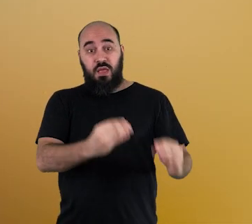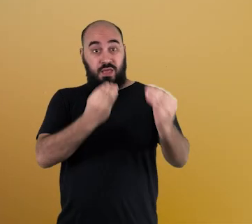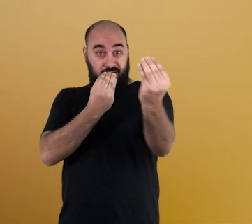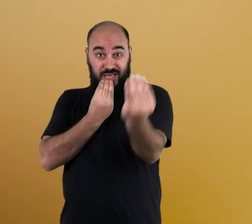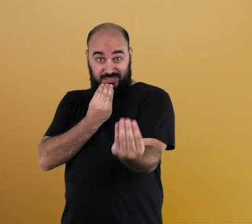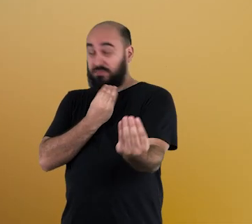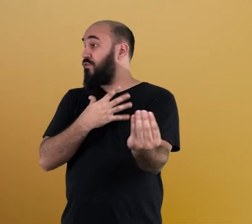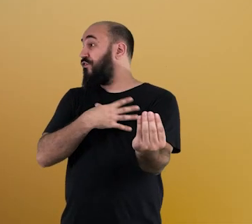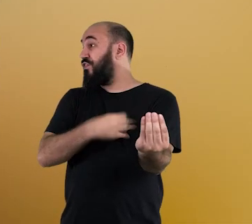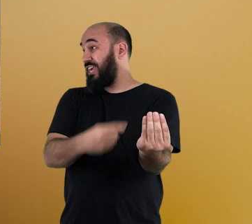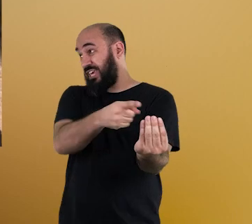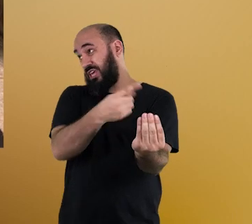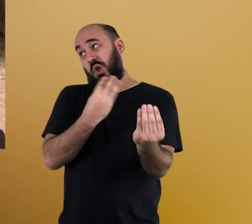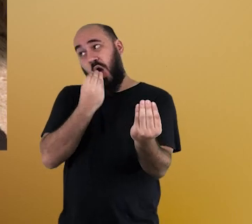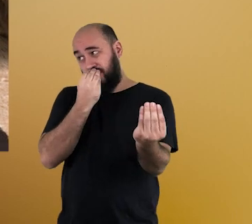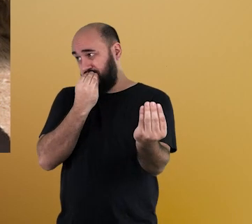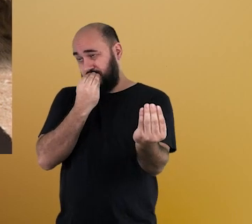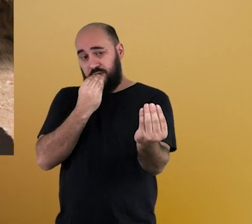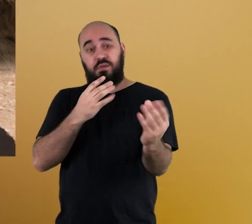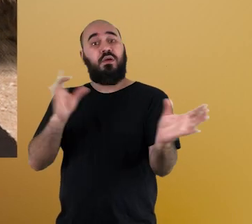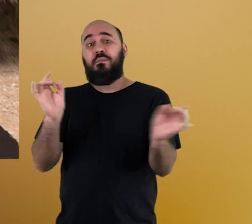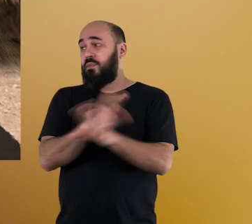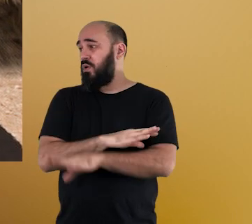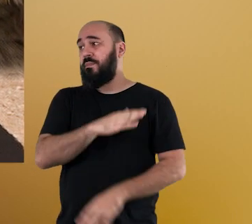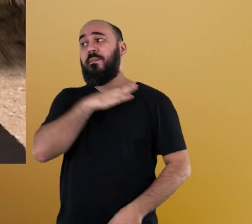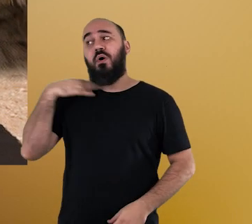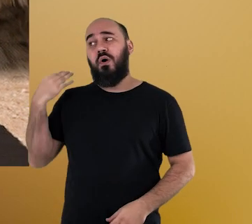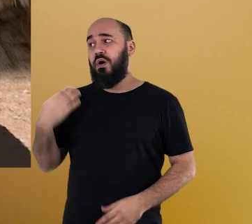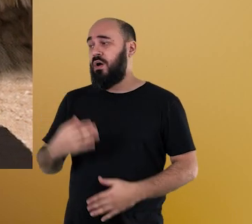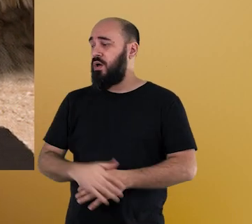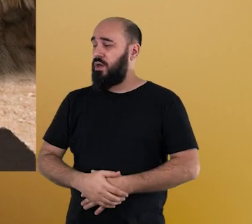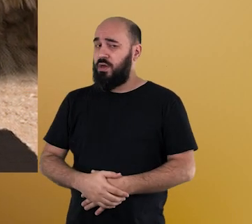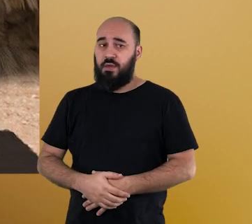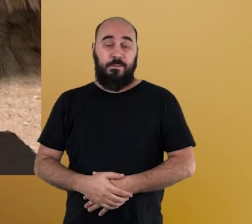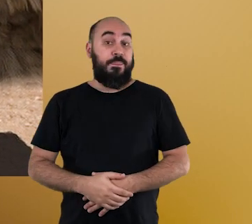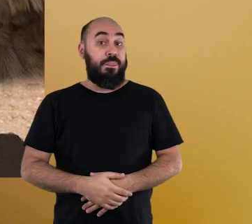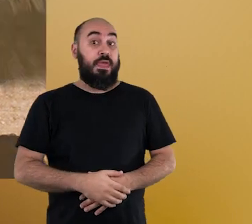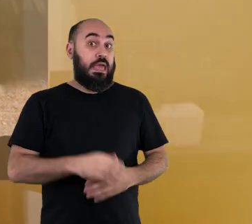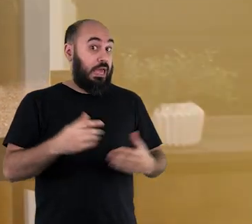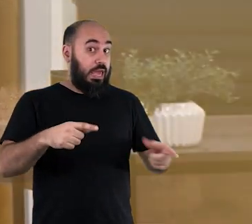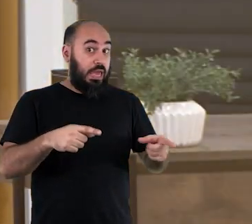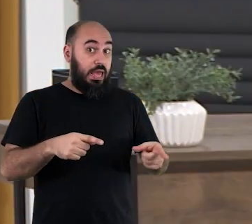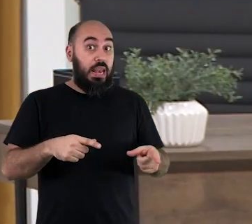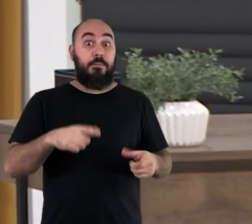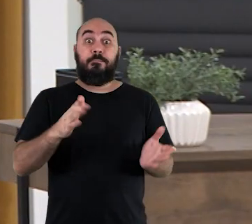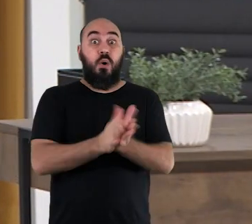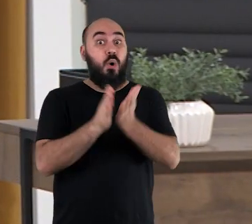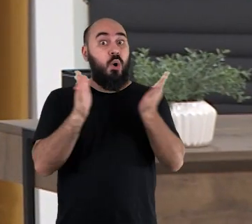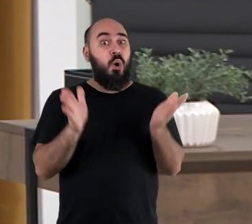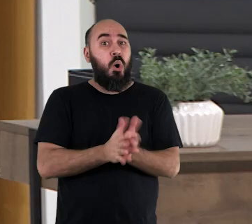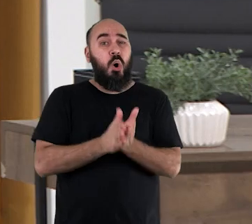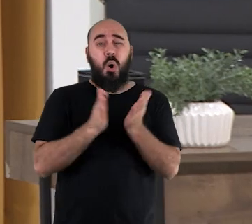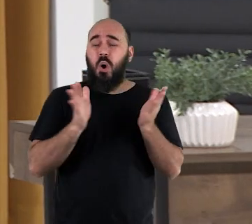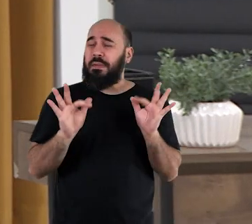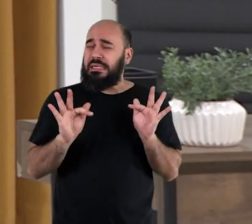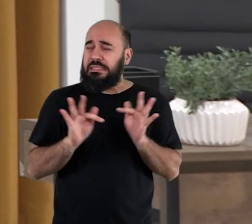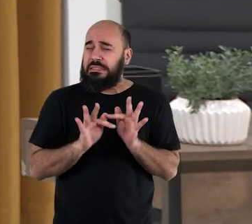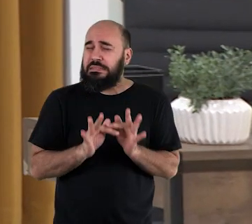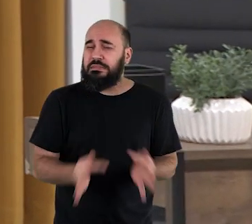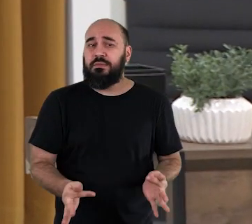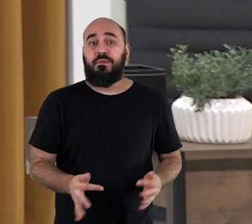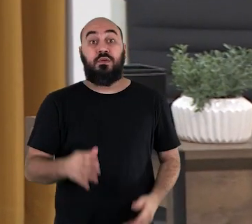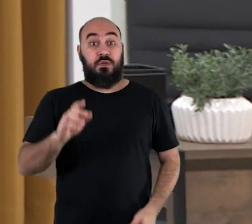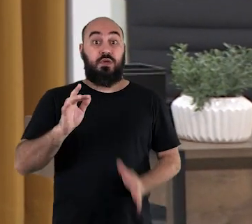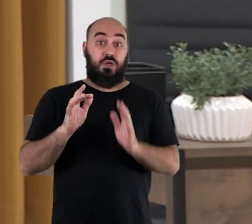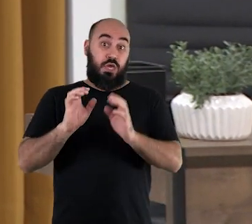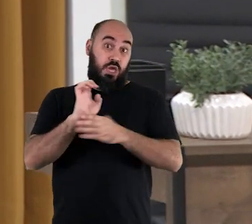isso aqui, isso é suficiente para mim e para o meu filho. A situação era desesperadora, mas aí Elias disse assim para ela: pois eu lhe digo em